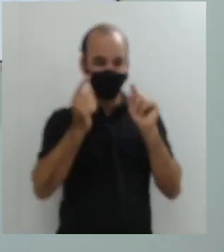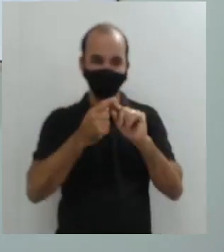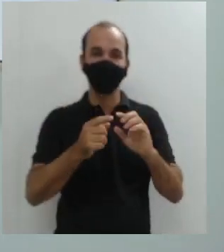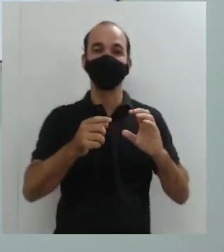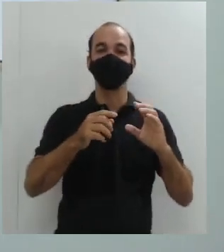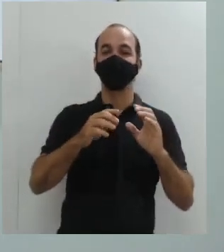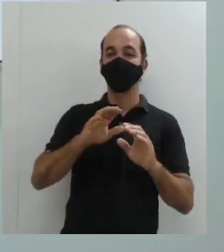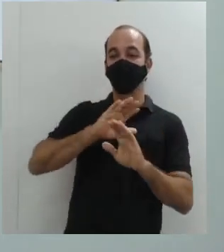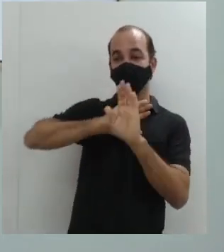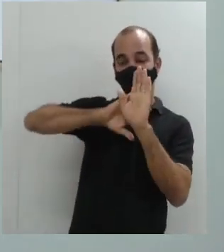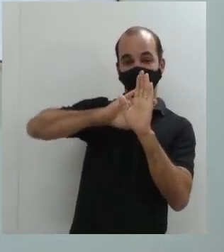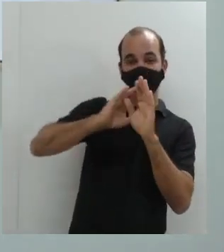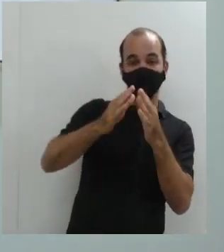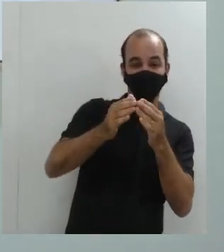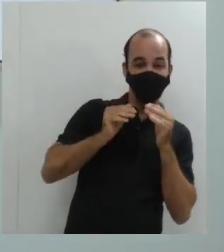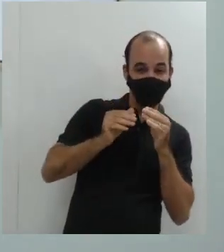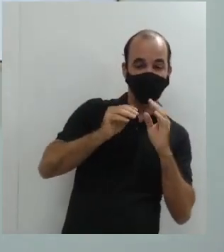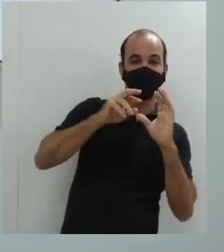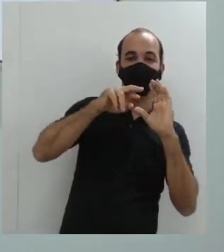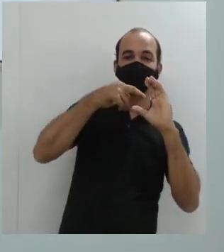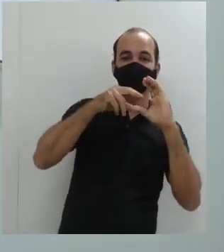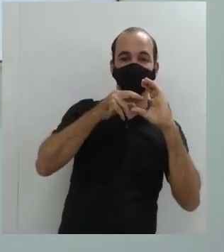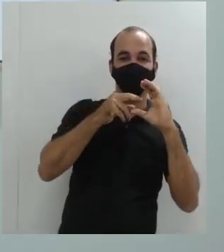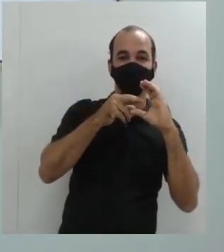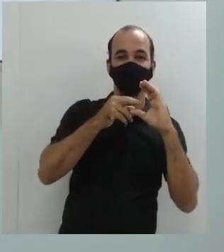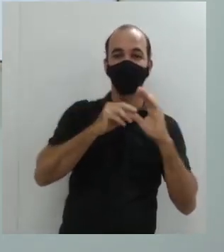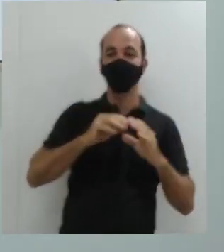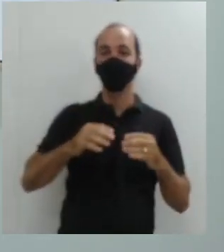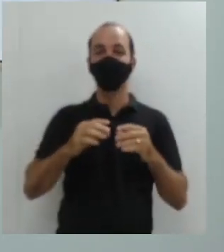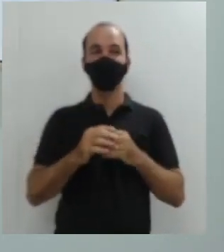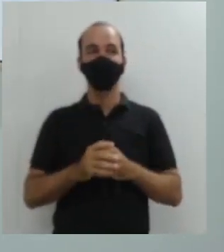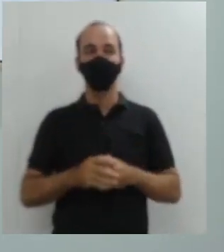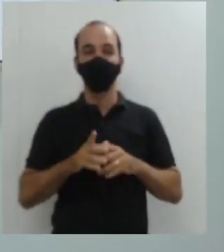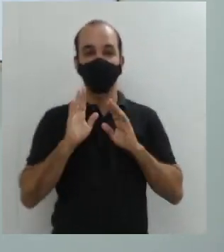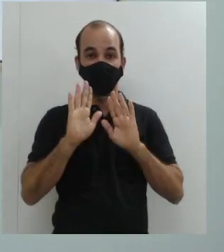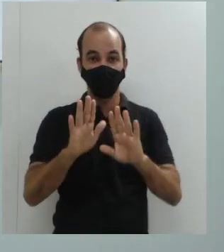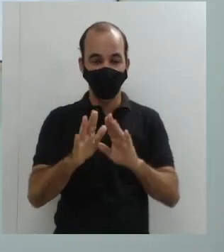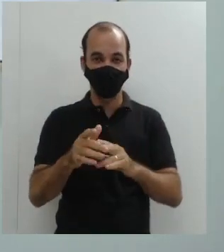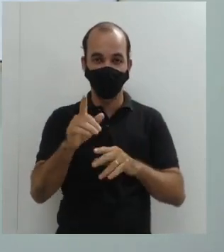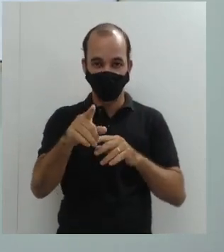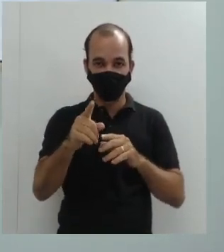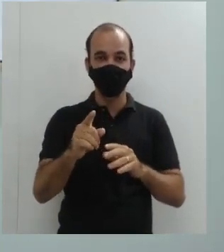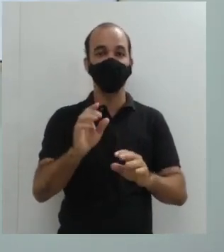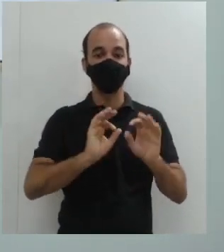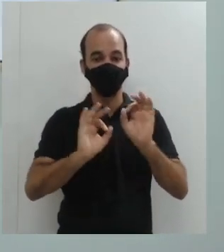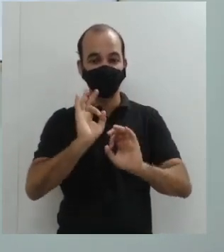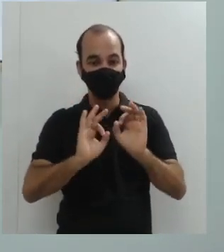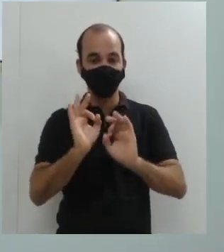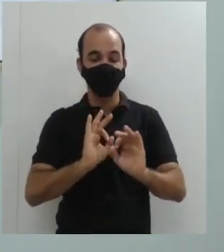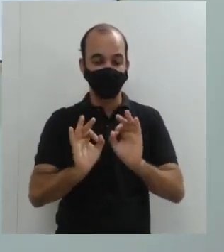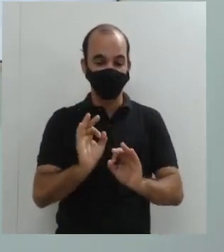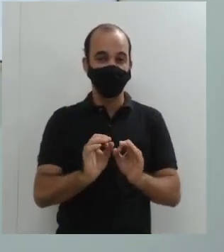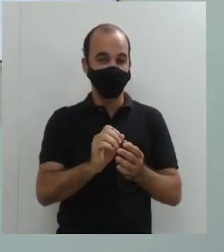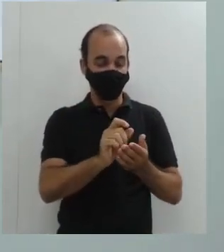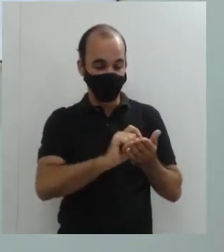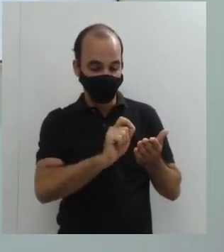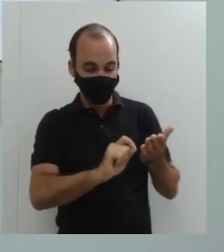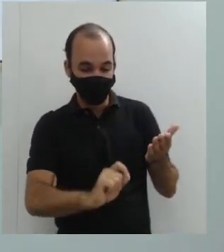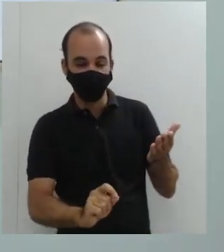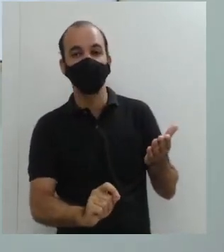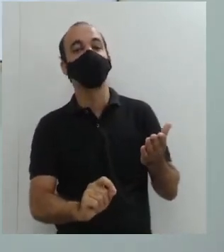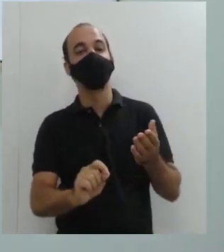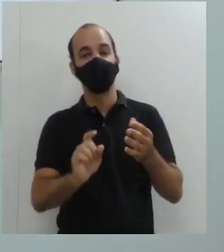repetição do processo, né, Robertão? Foi massa demais. Então, vamos lá, galera. Você agora prepara seu material, caderninho,